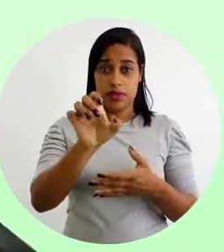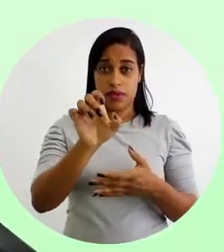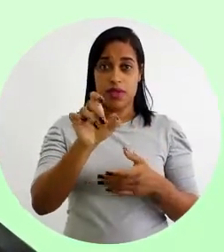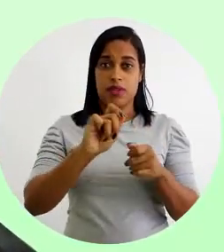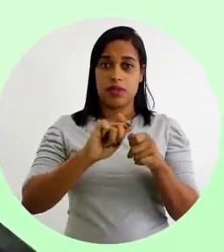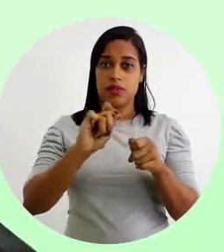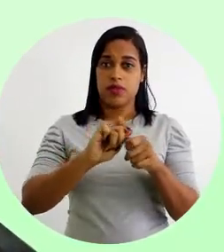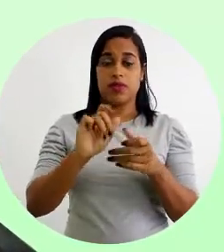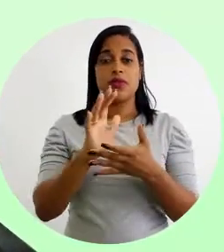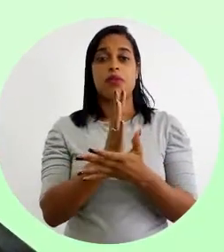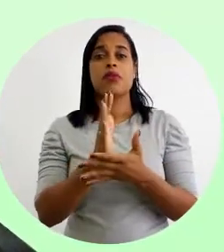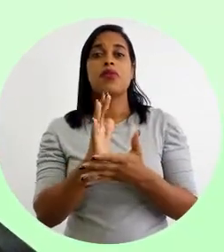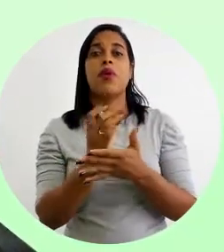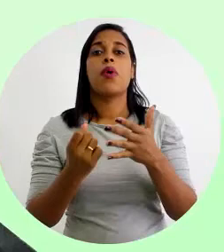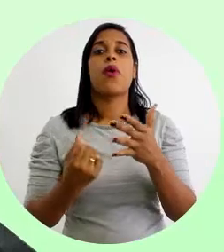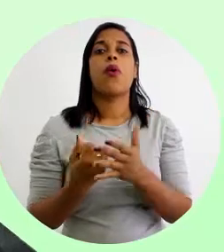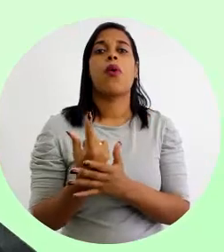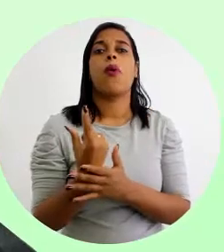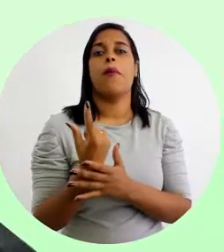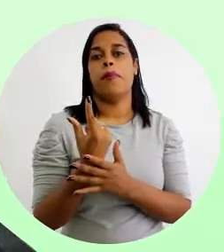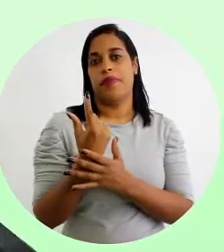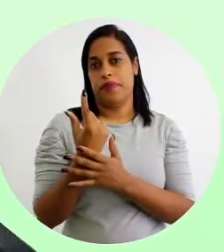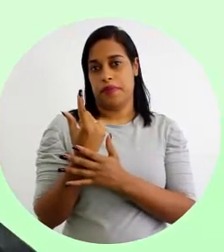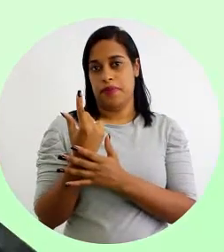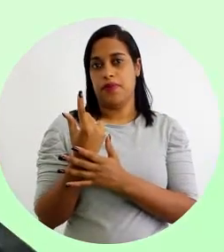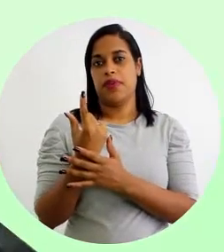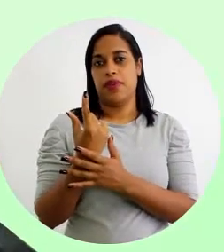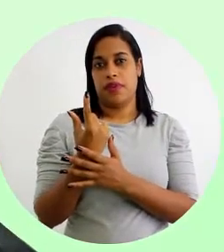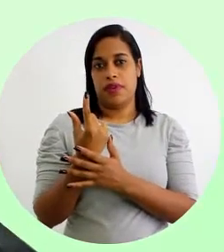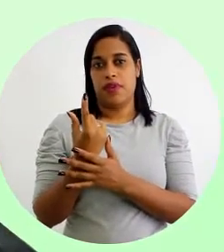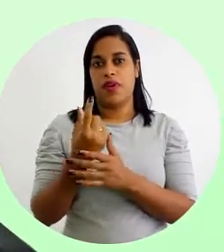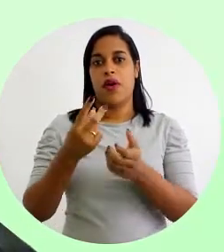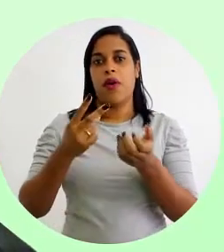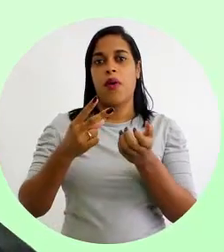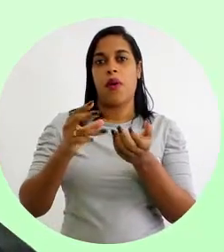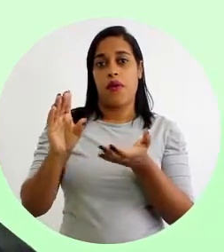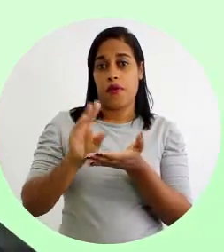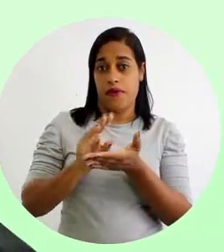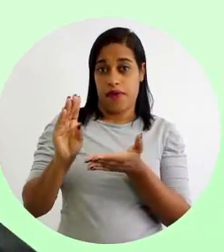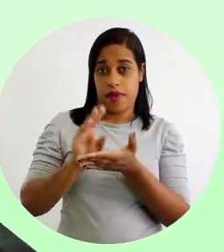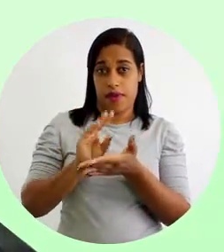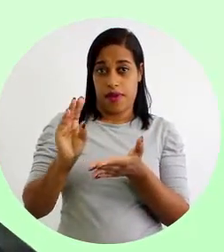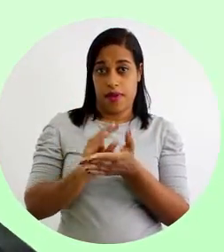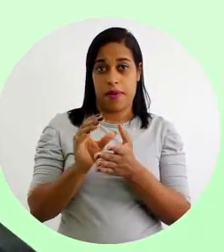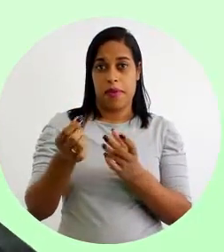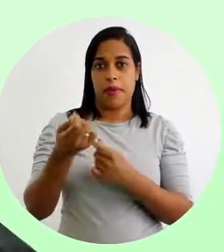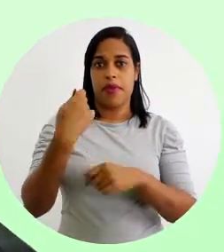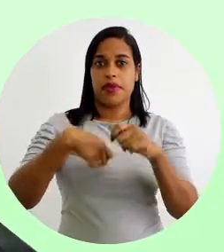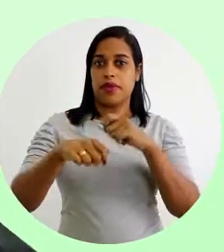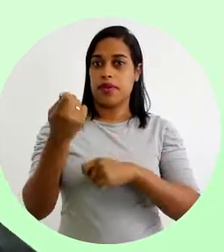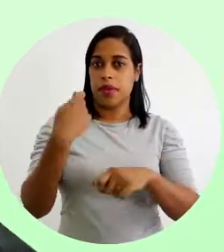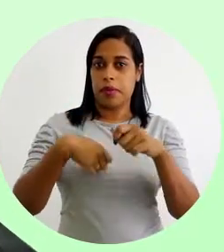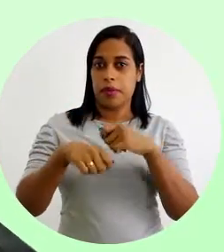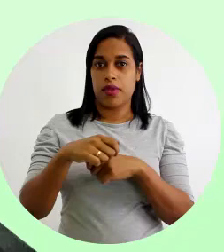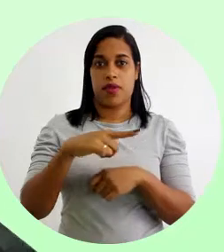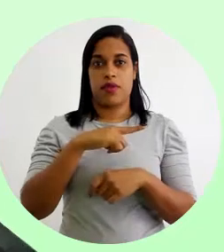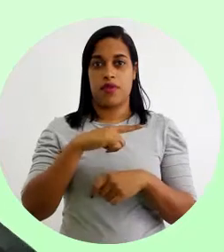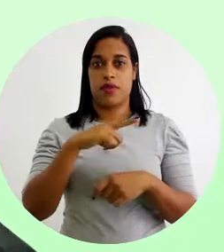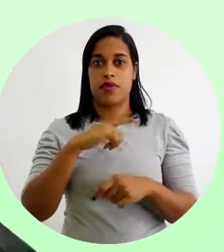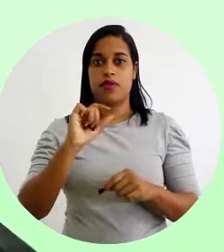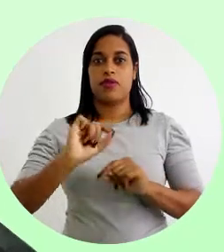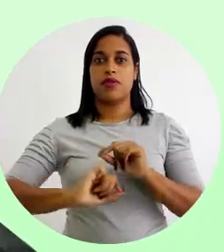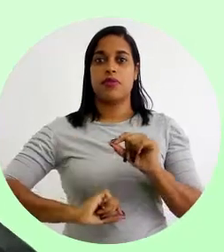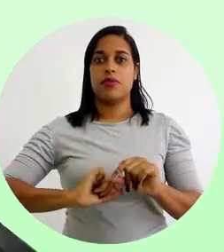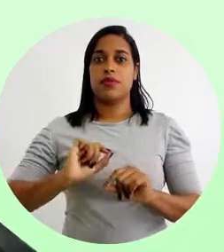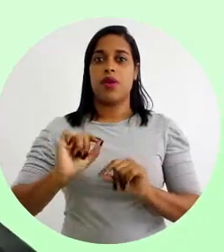PDDE, nós fizermos alguma compra com recurso de capital, nós temos